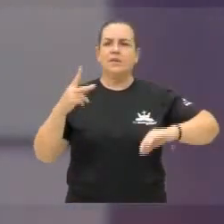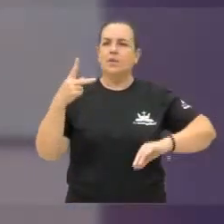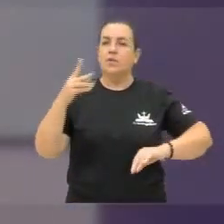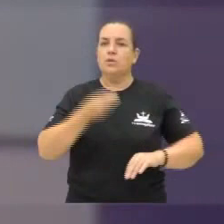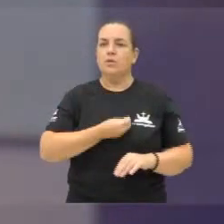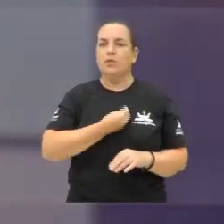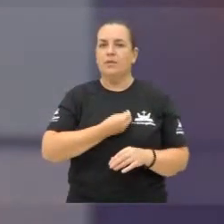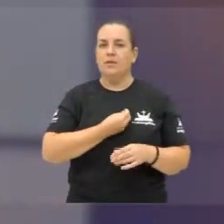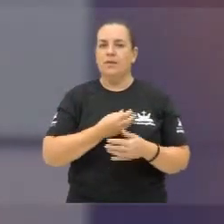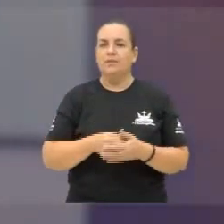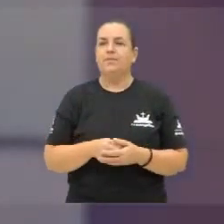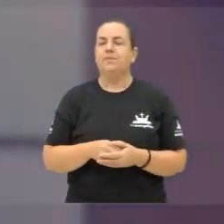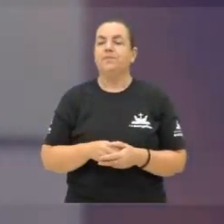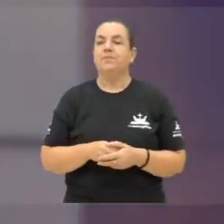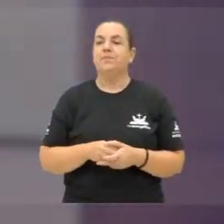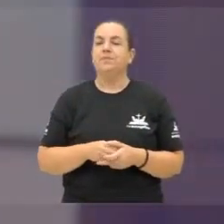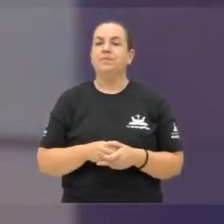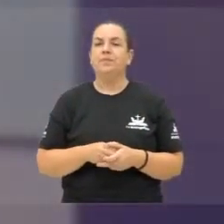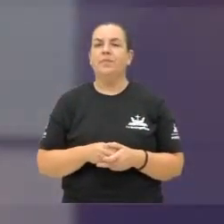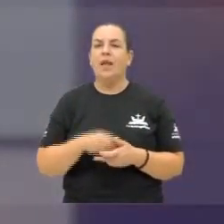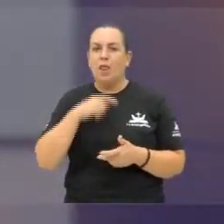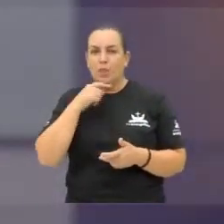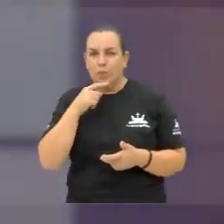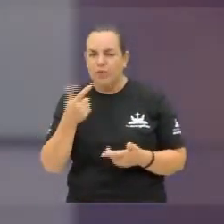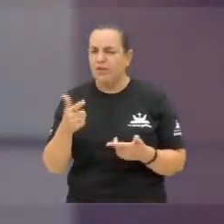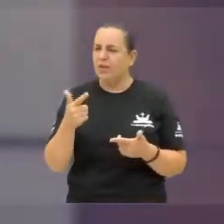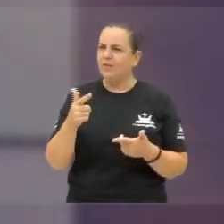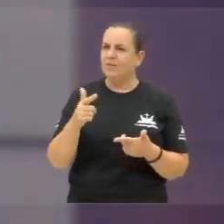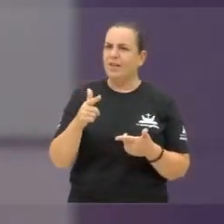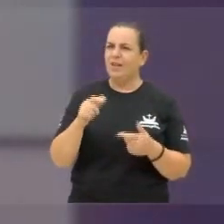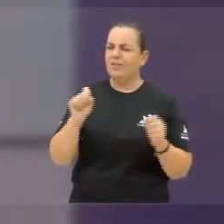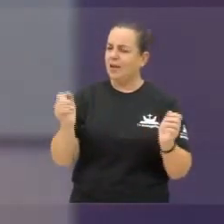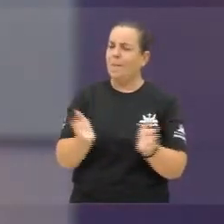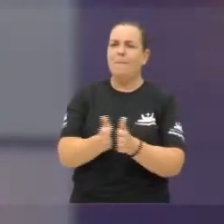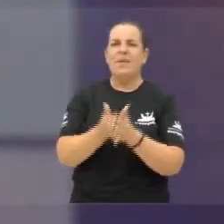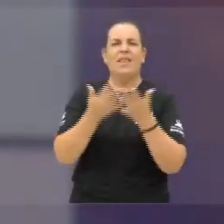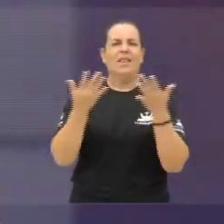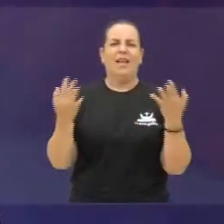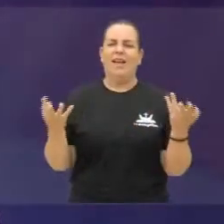vida. Não tenho dúvidas de que será de milagres.